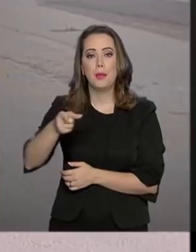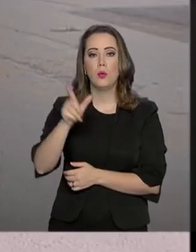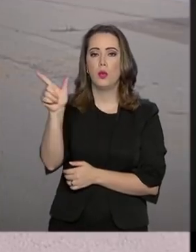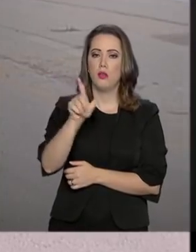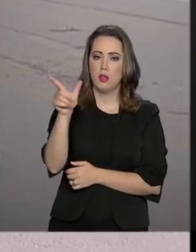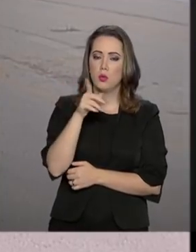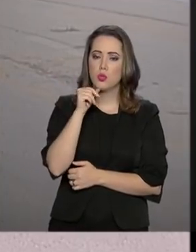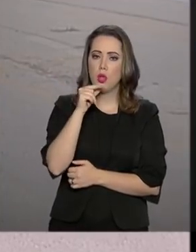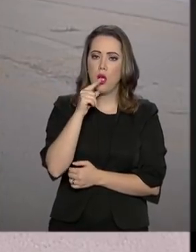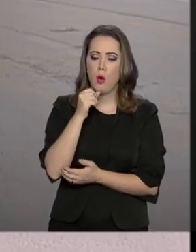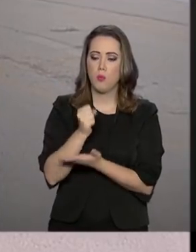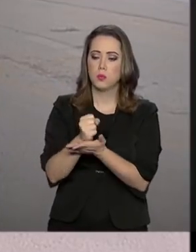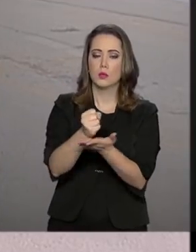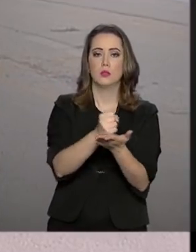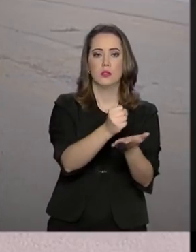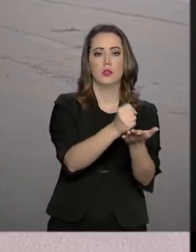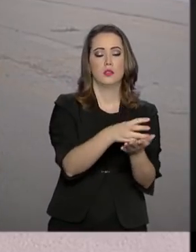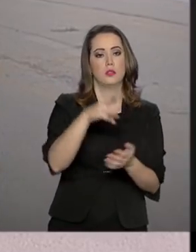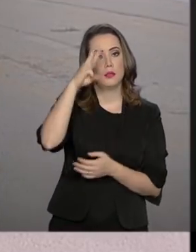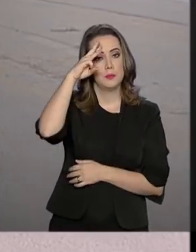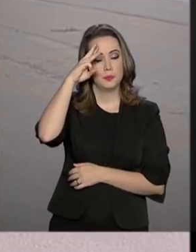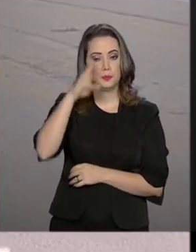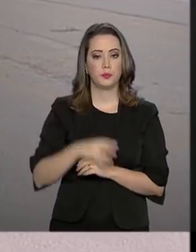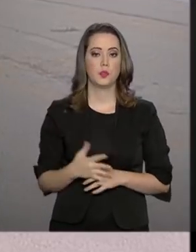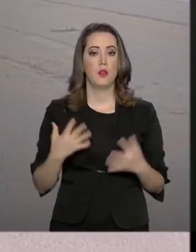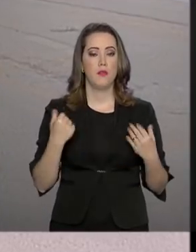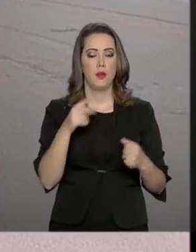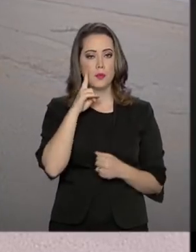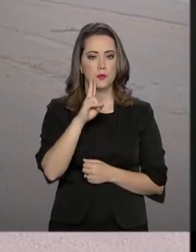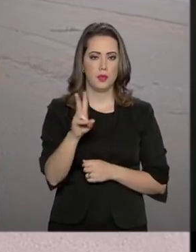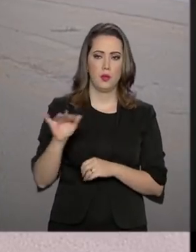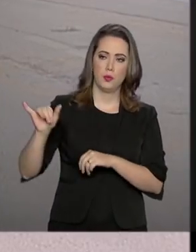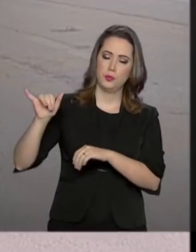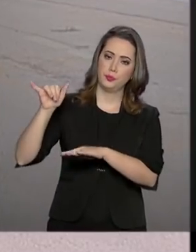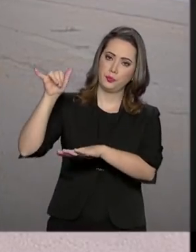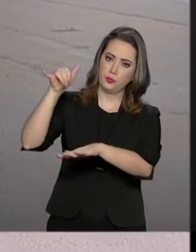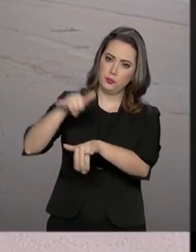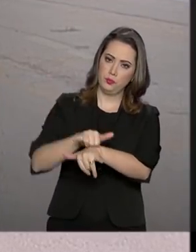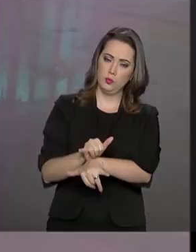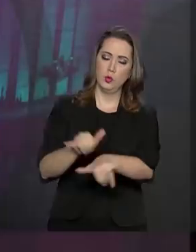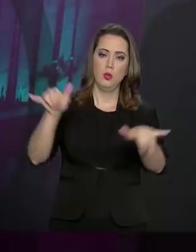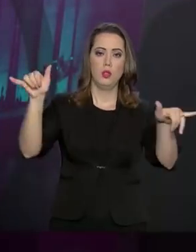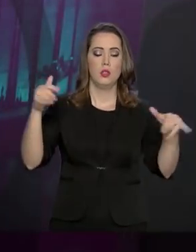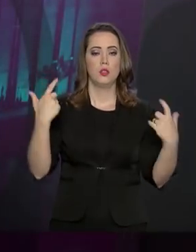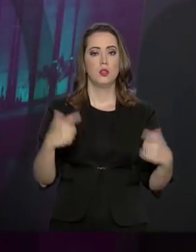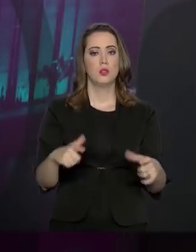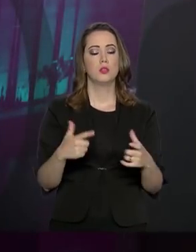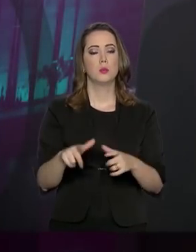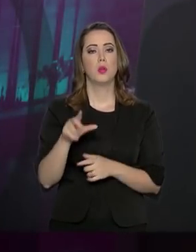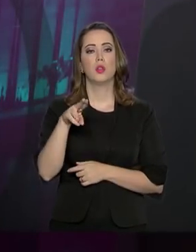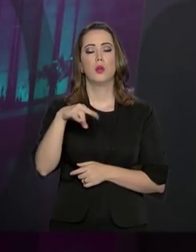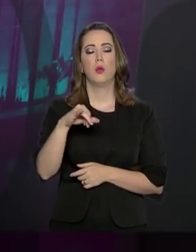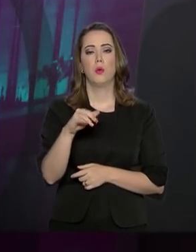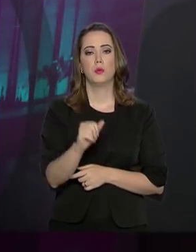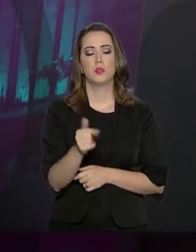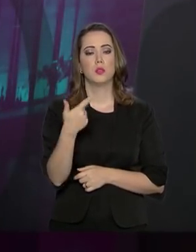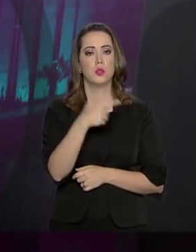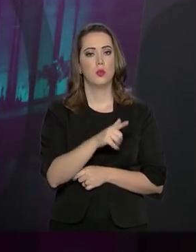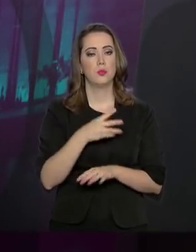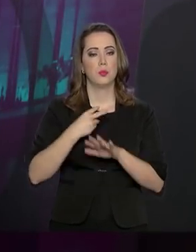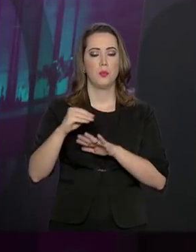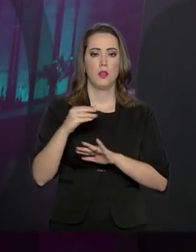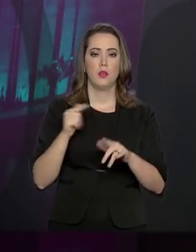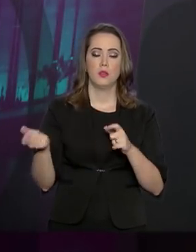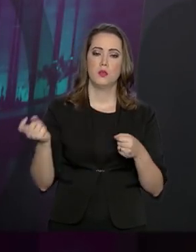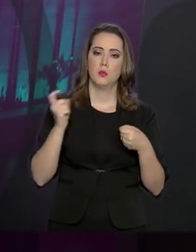disponibilizadas nesta terça-feira. Agora a gente vai ao aeroporto de Brasília, onde a repórter Luciana Colares de Holanda tem outras informações sobre